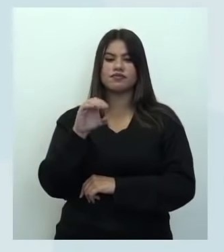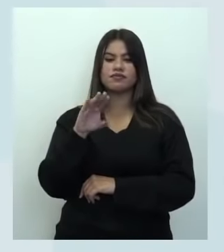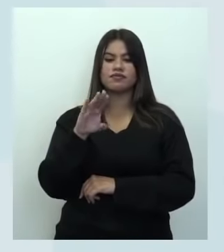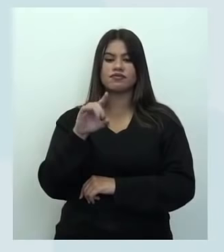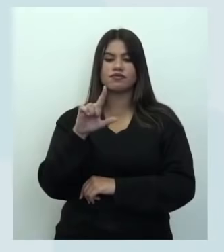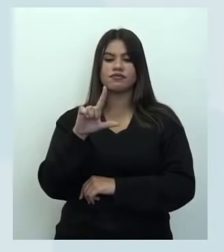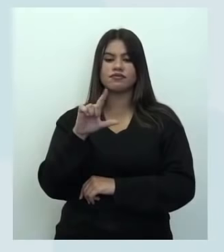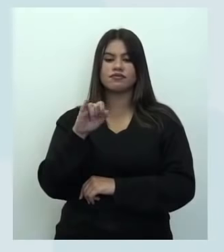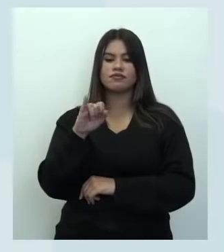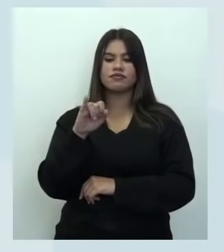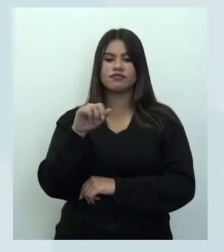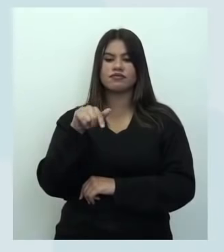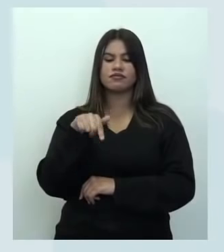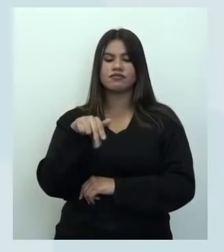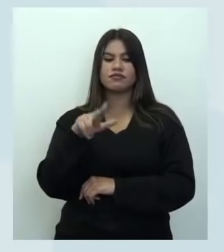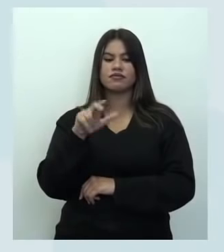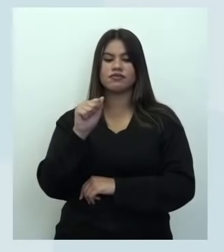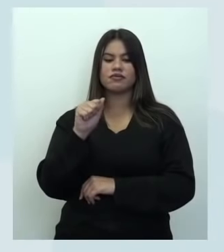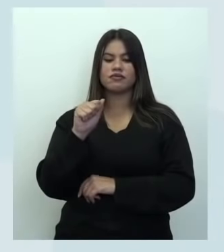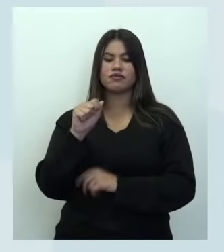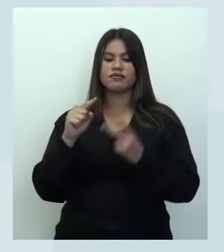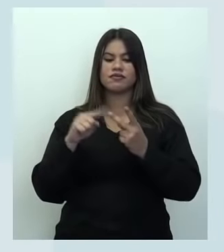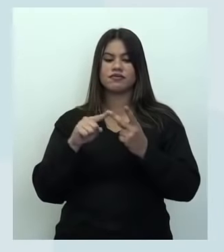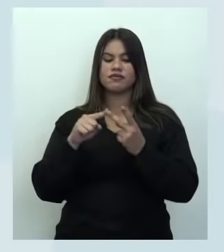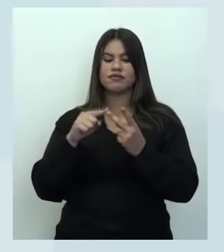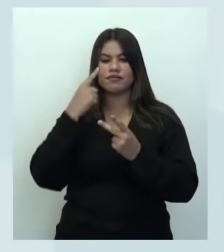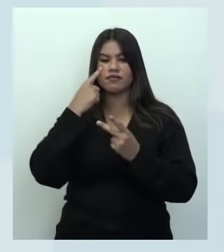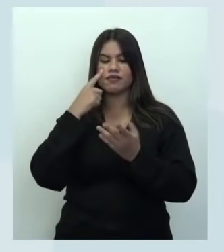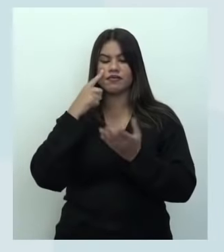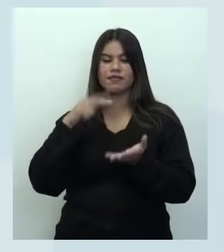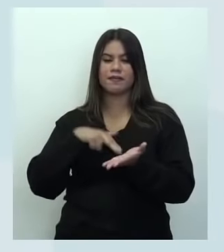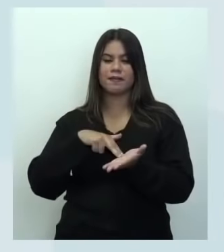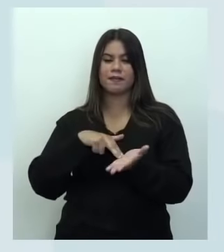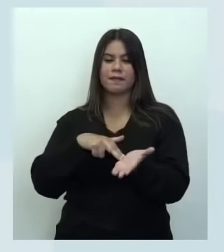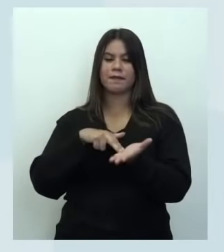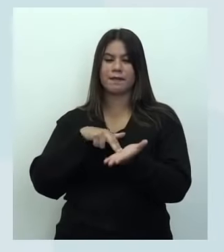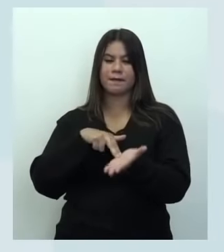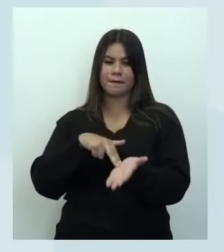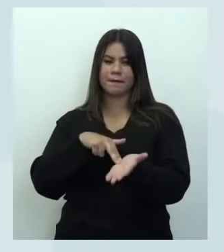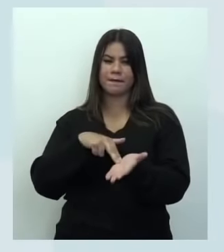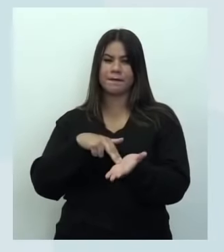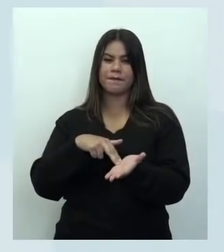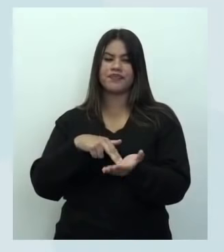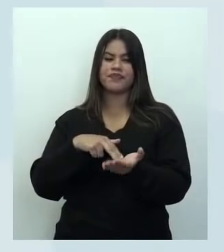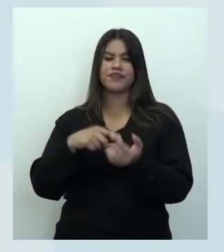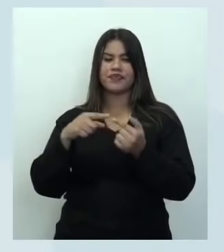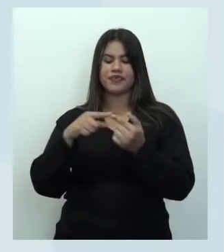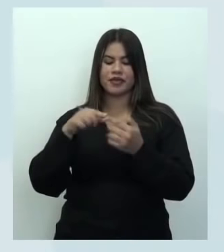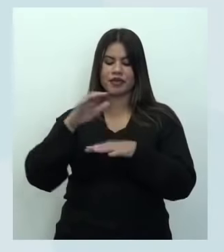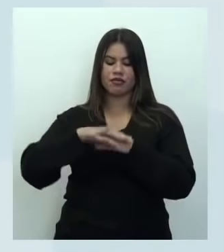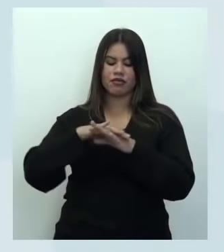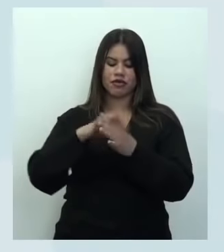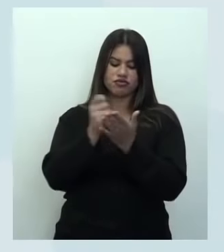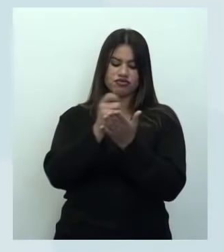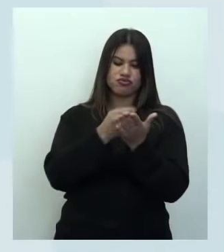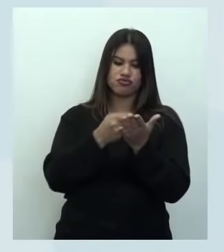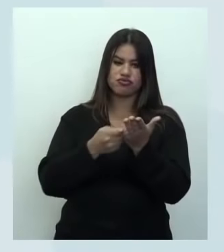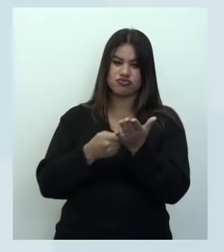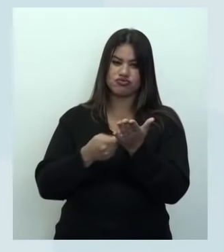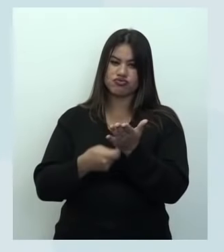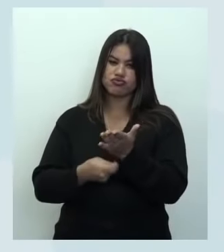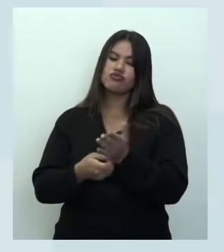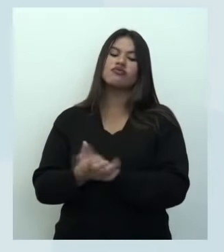oblíqua, eu tenho a vista da carta, que inclusive é aquele modelinho que nós fizemos com a mão, né? E a vista